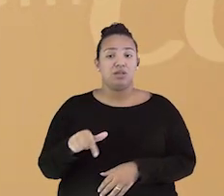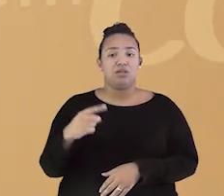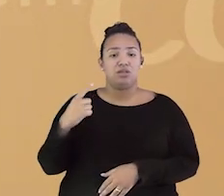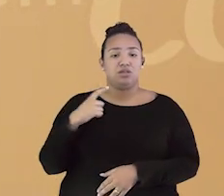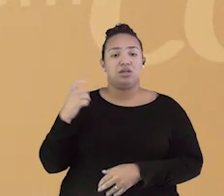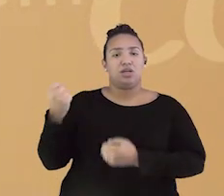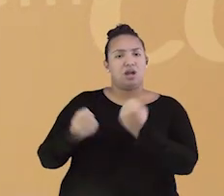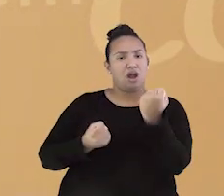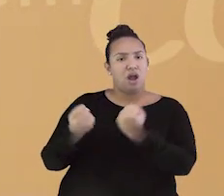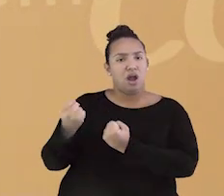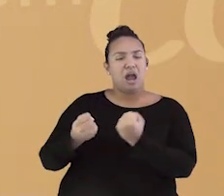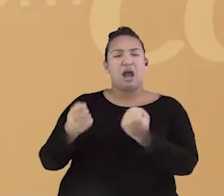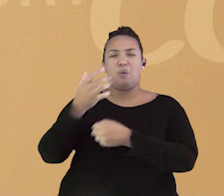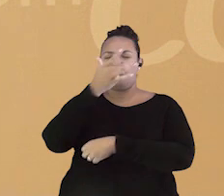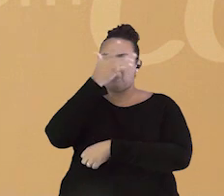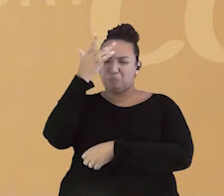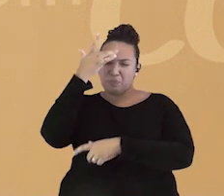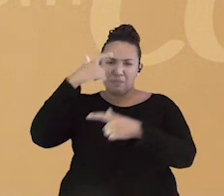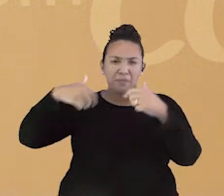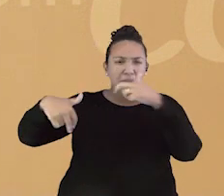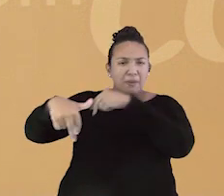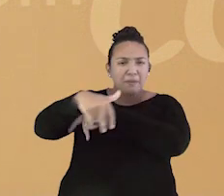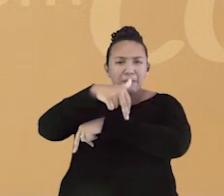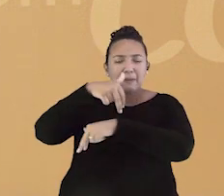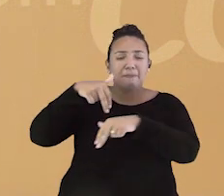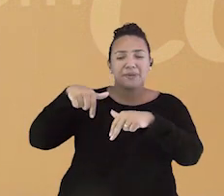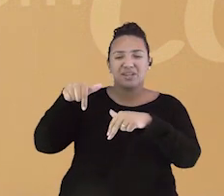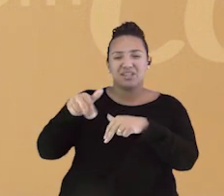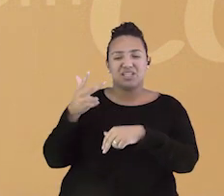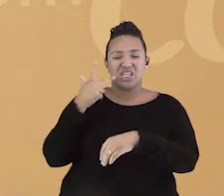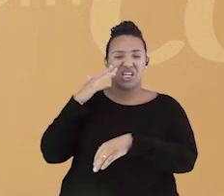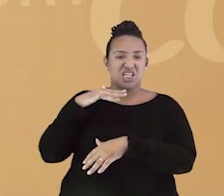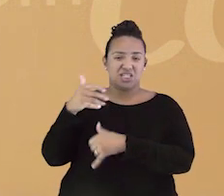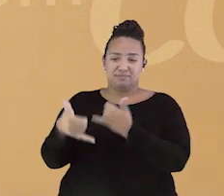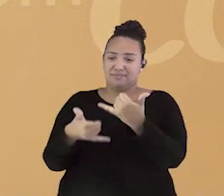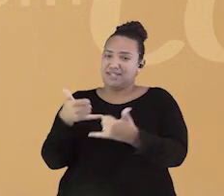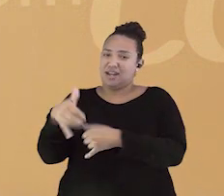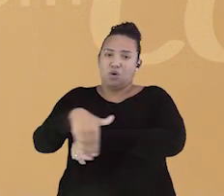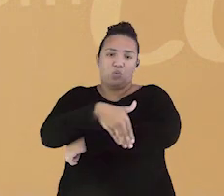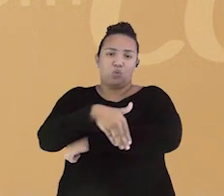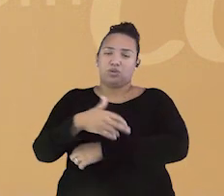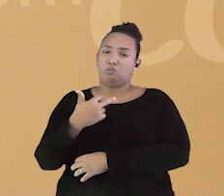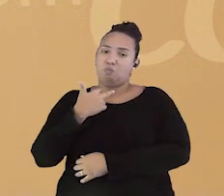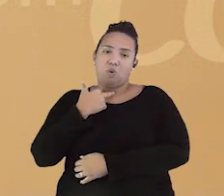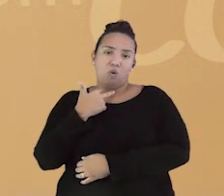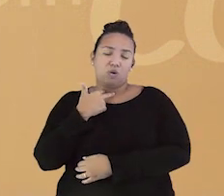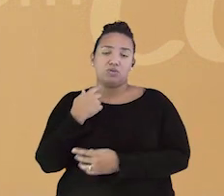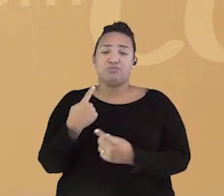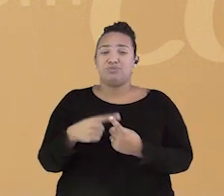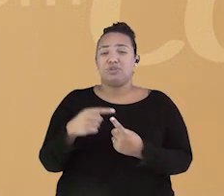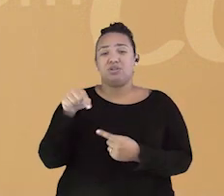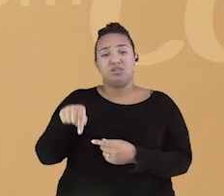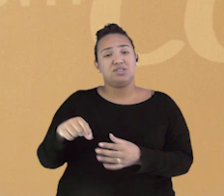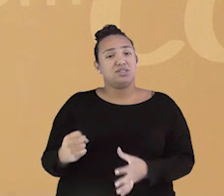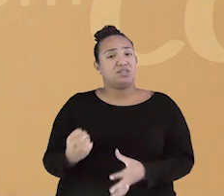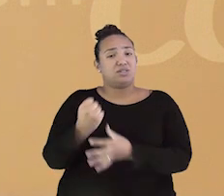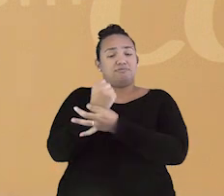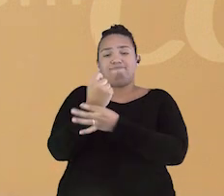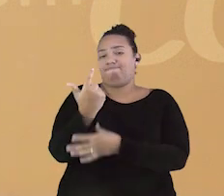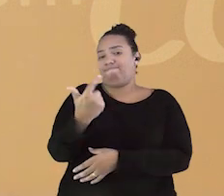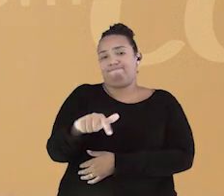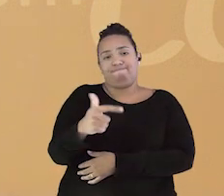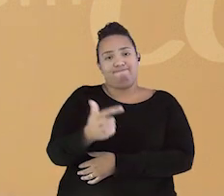e pessoas, é mais difícil ver crianças brincando na rua. Isso acontece por causa da insegurança que é frequente